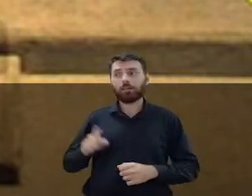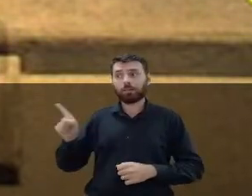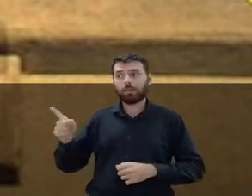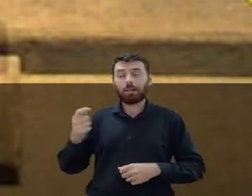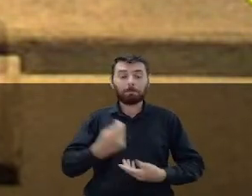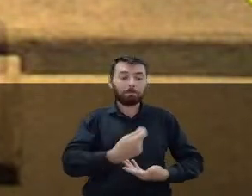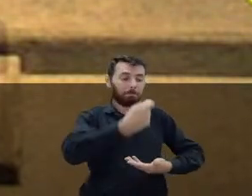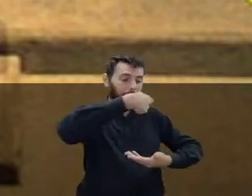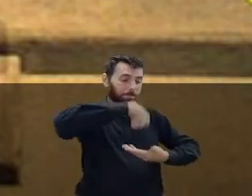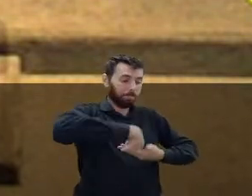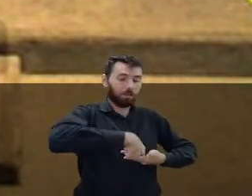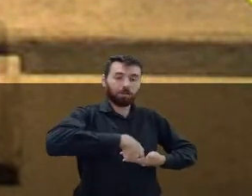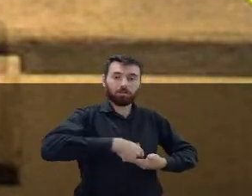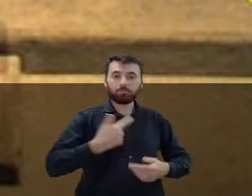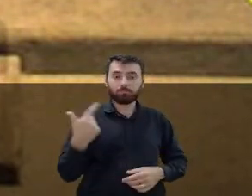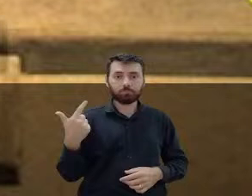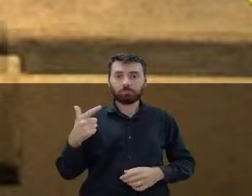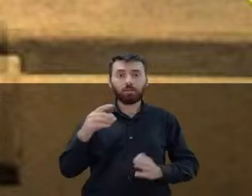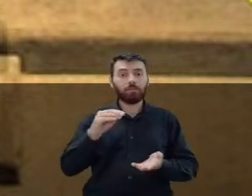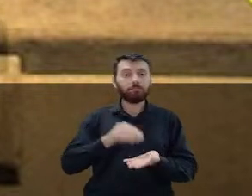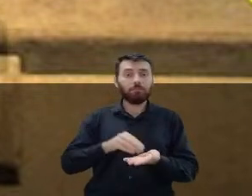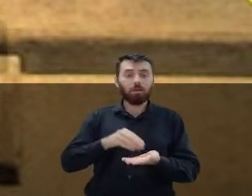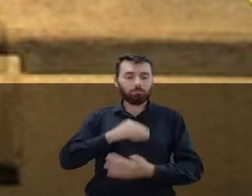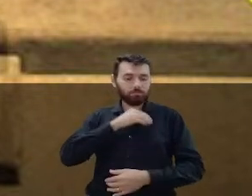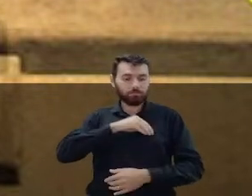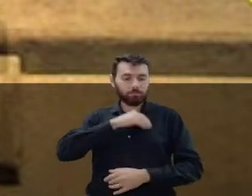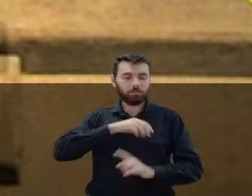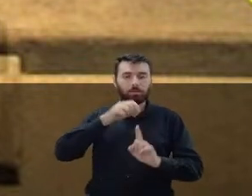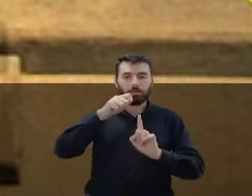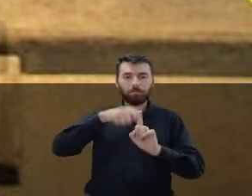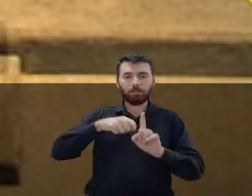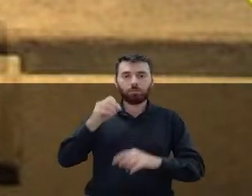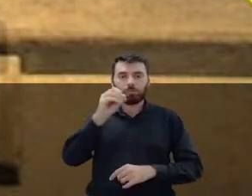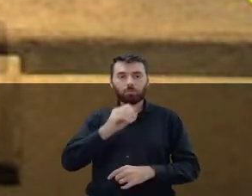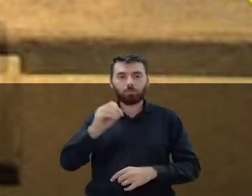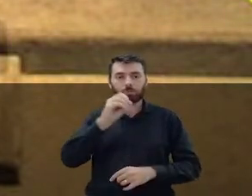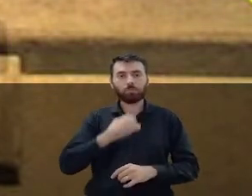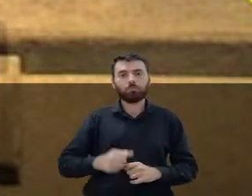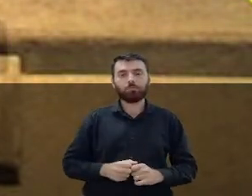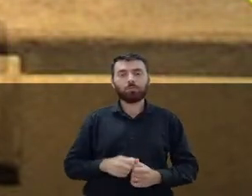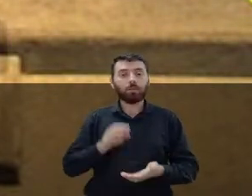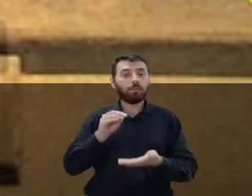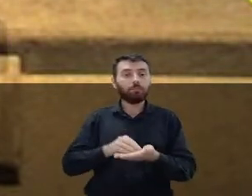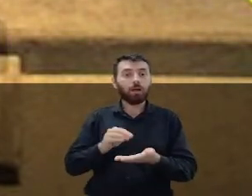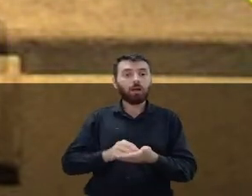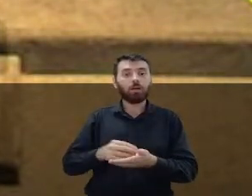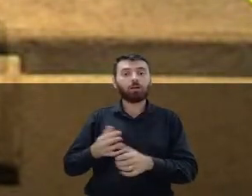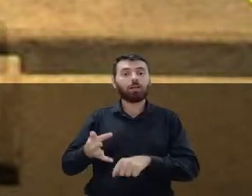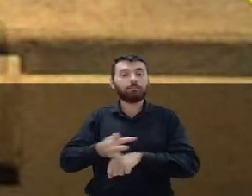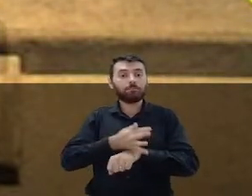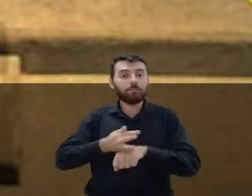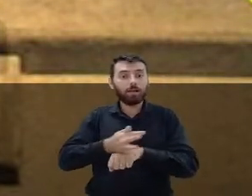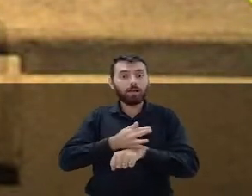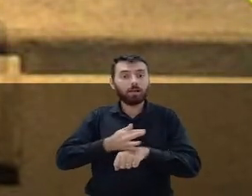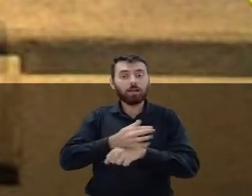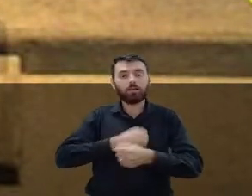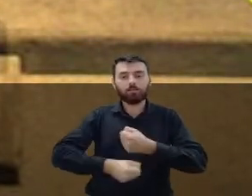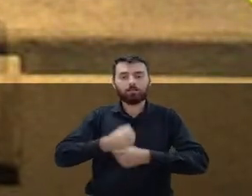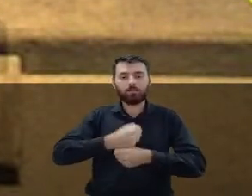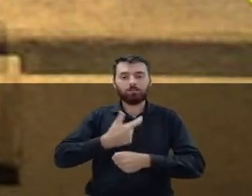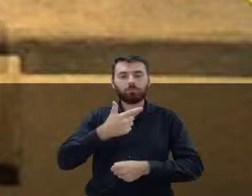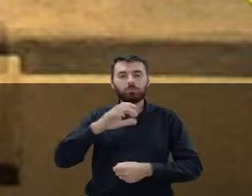receber salário de outubro, férias integrais ali de 2021-2022.